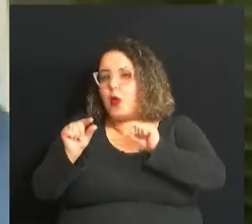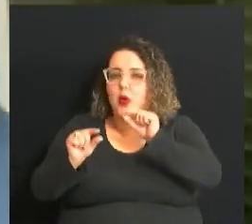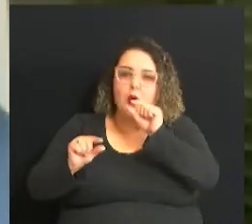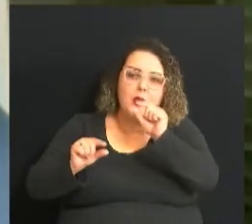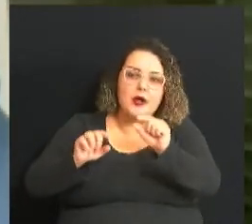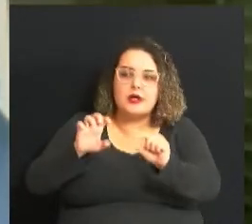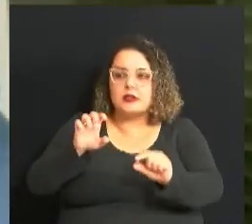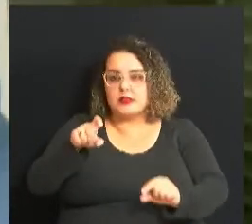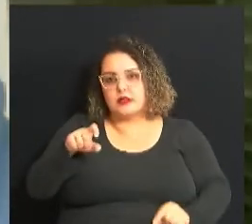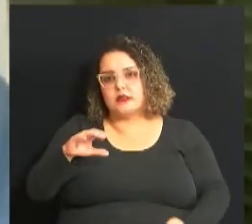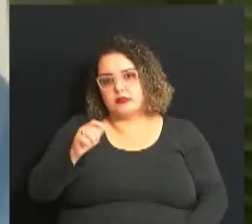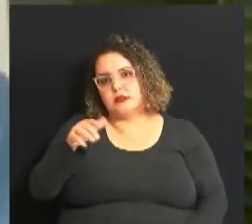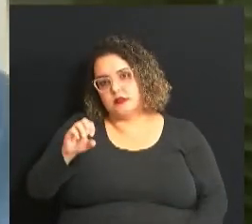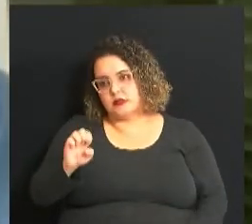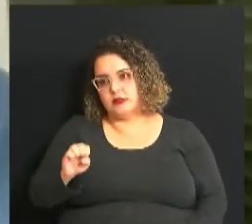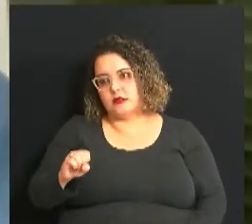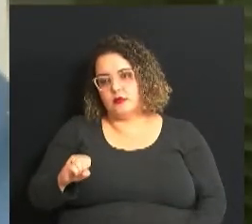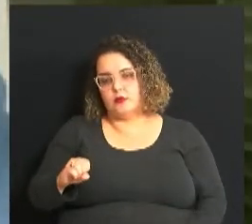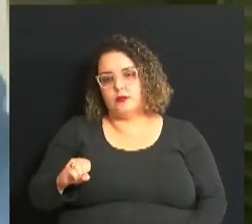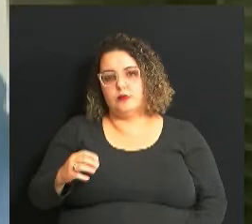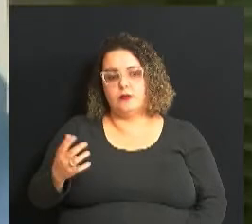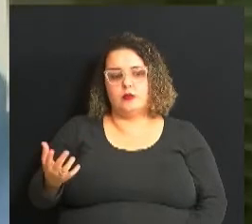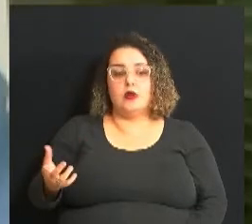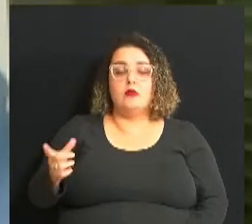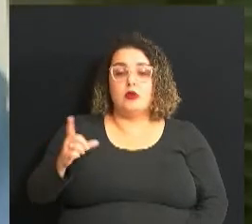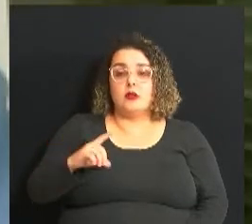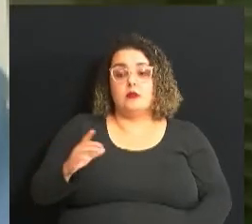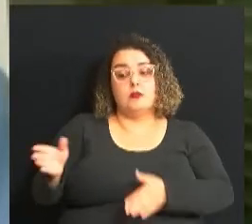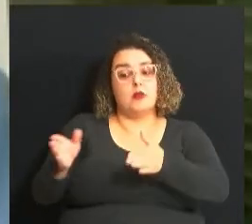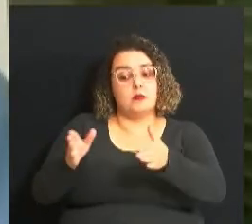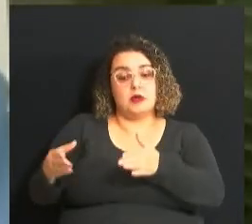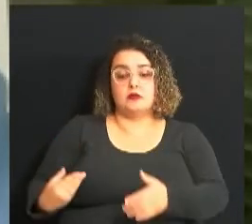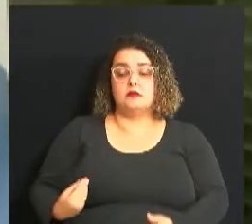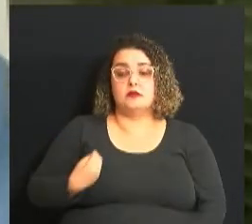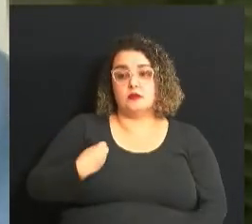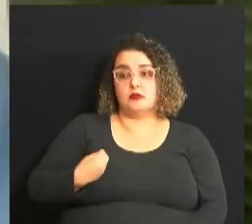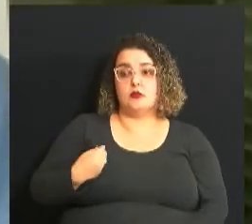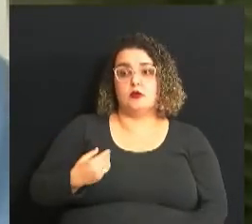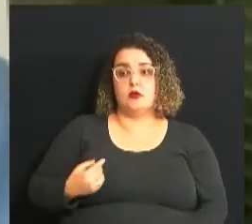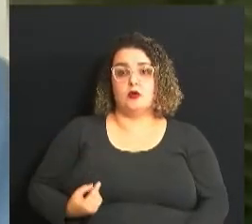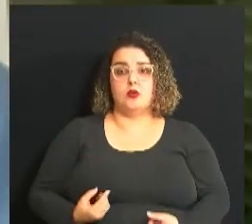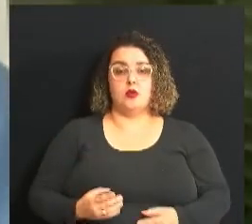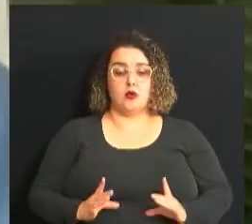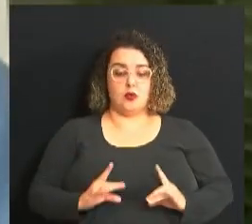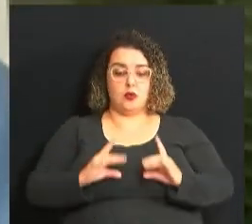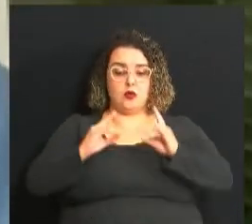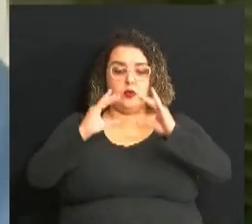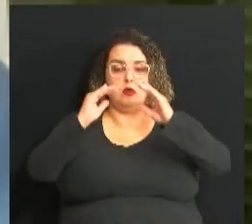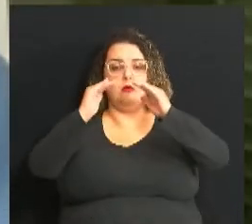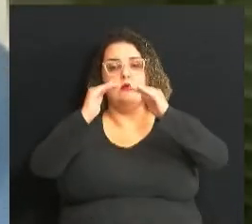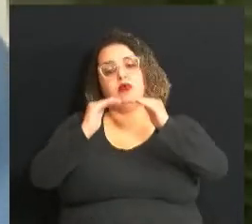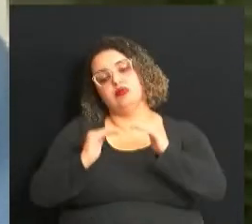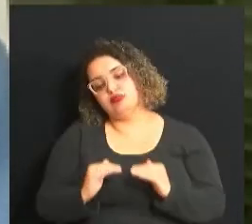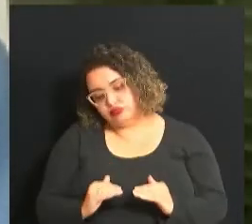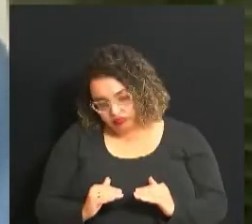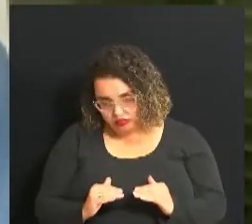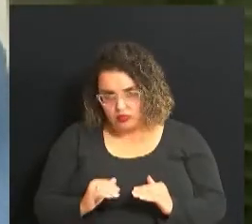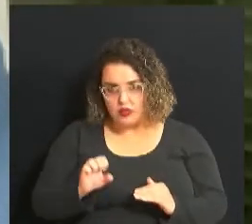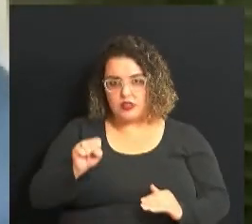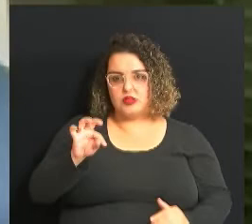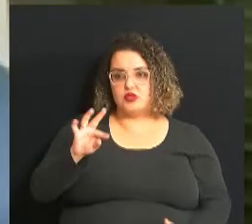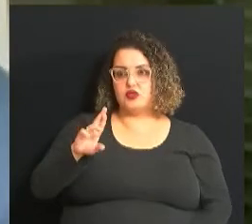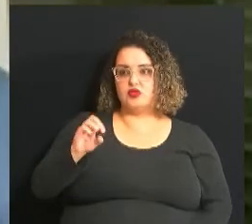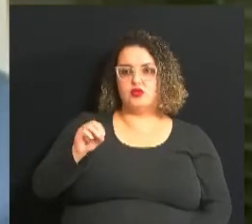vão ter. Ela vai chegar um momento que os hormônios vão baixar muito, o estrógeno, tudo, ela vai